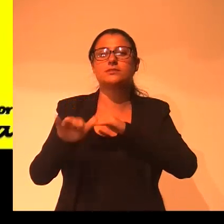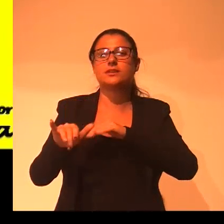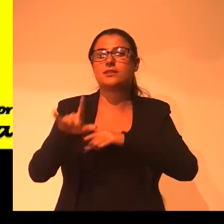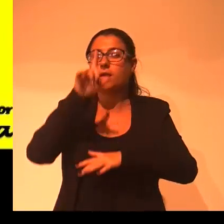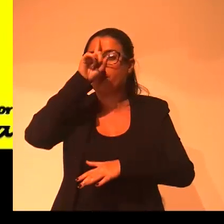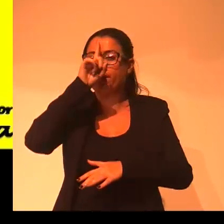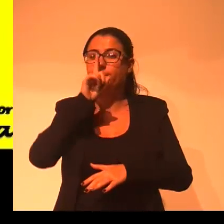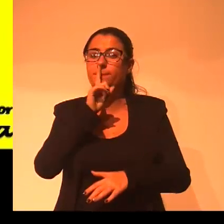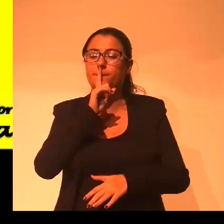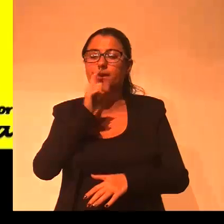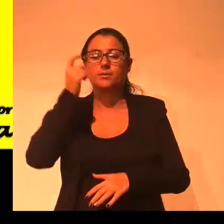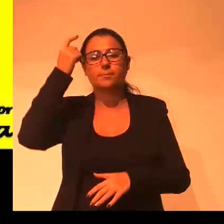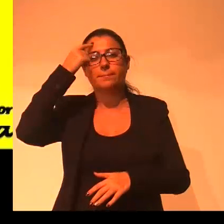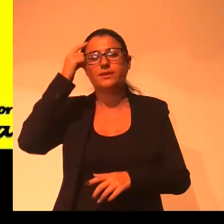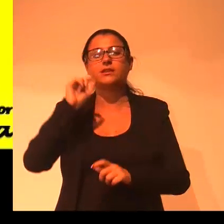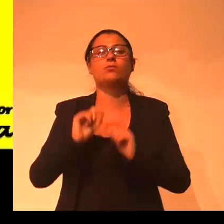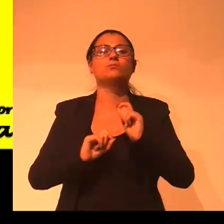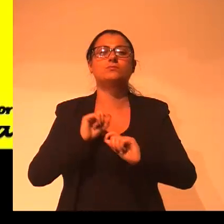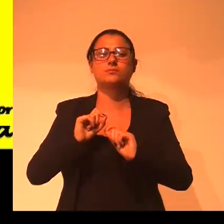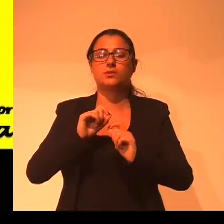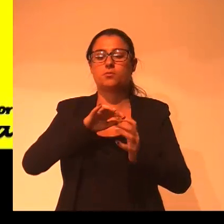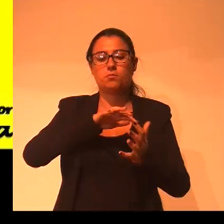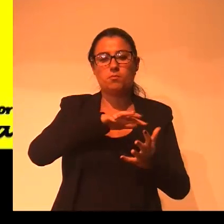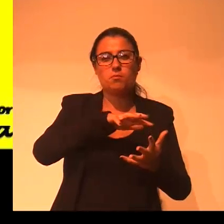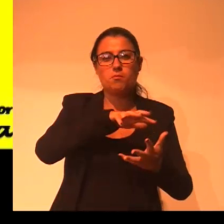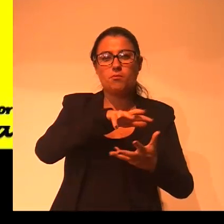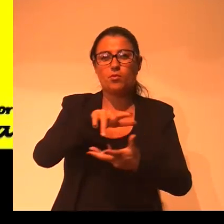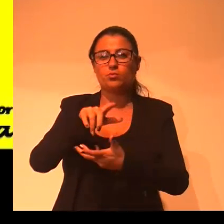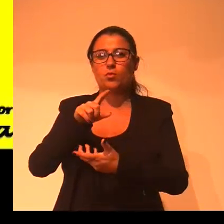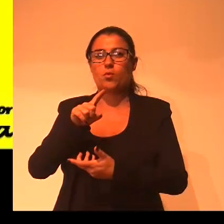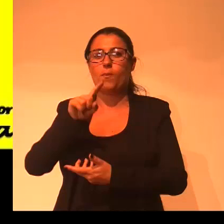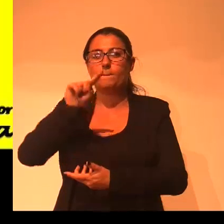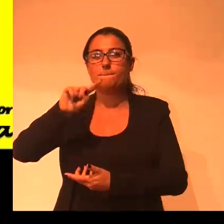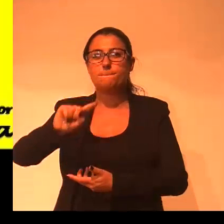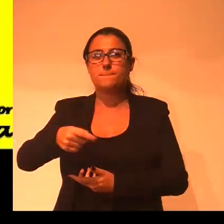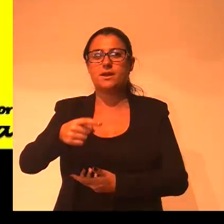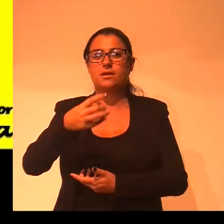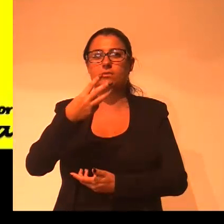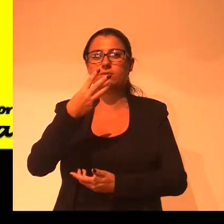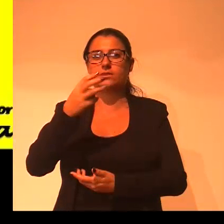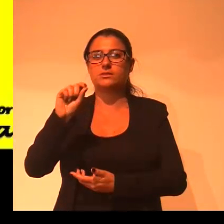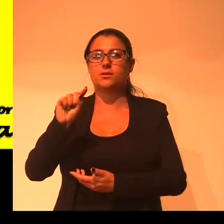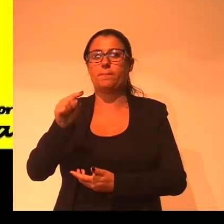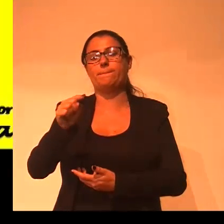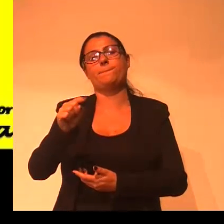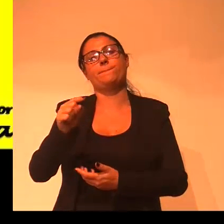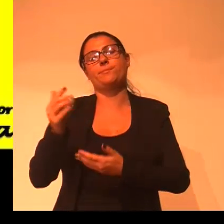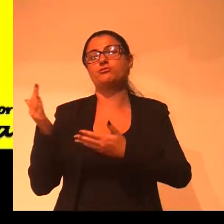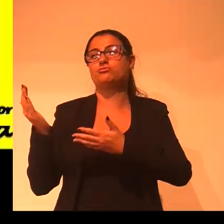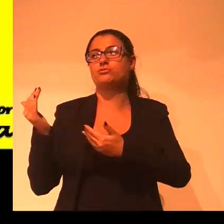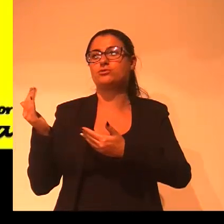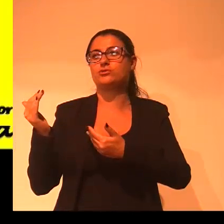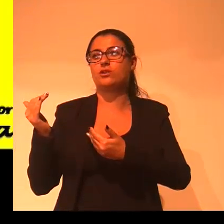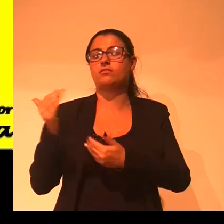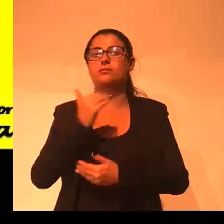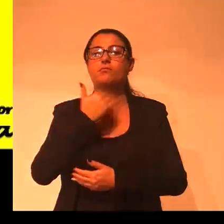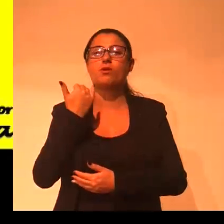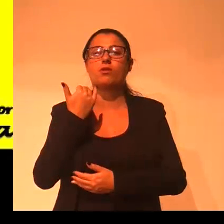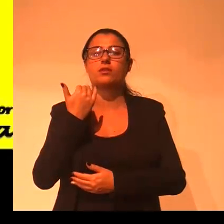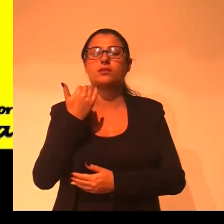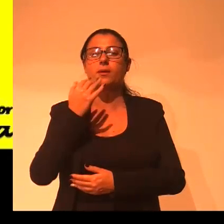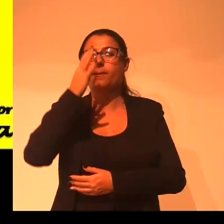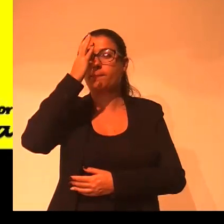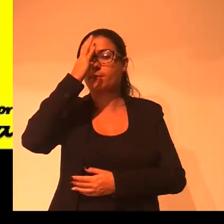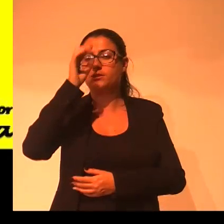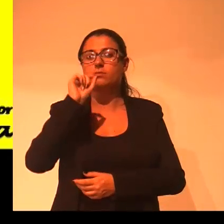gente pensar o seguinte, no mundo, 1.300.000 jovens que morrem, a causa principal ainda é